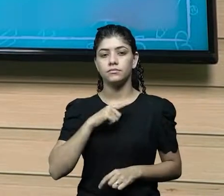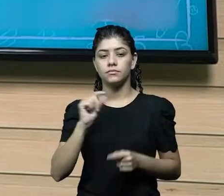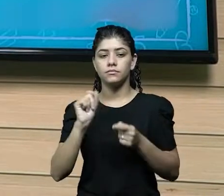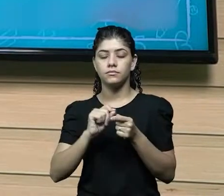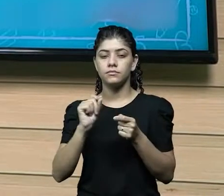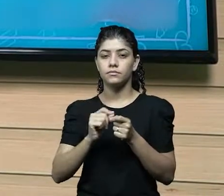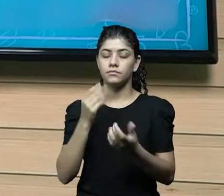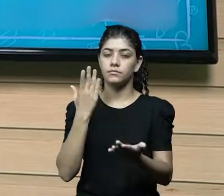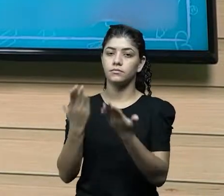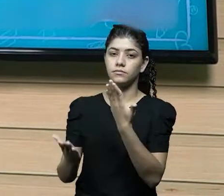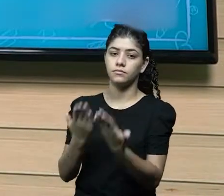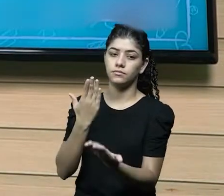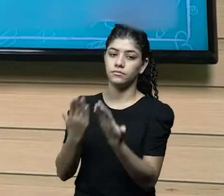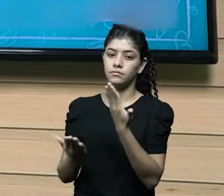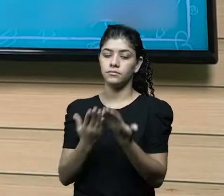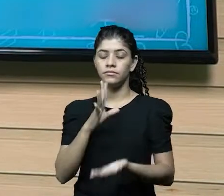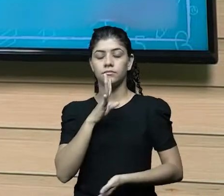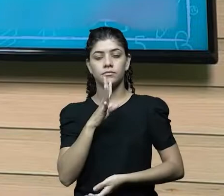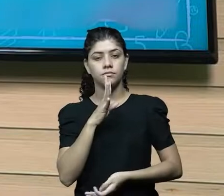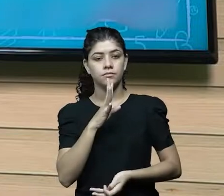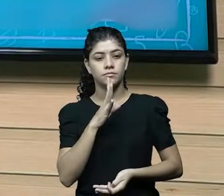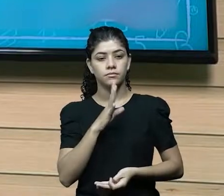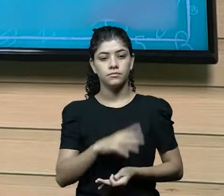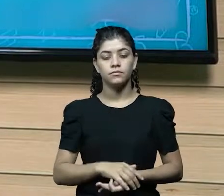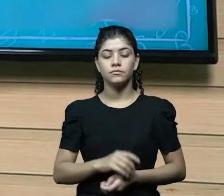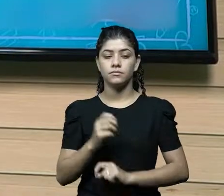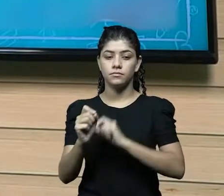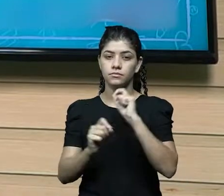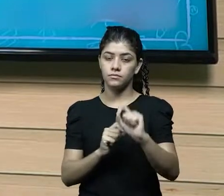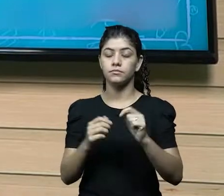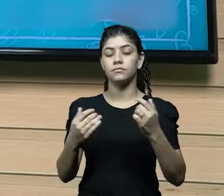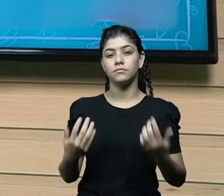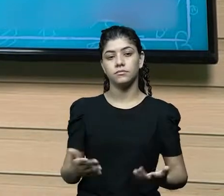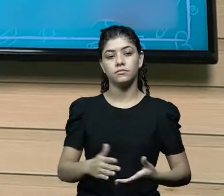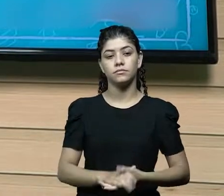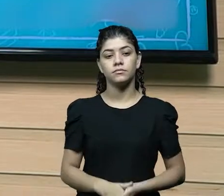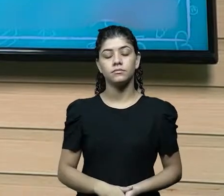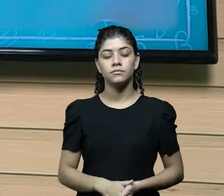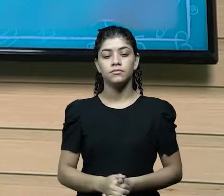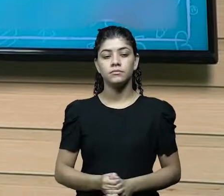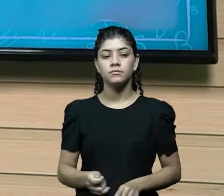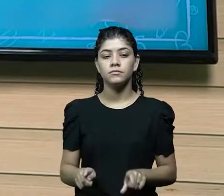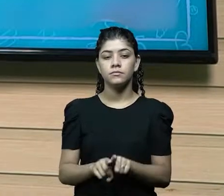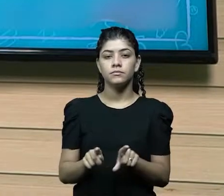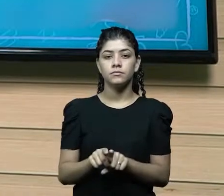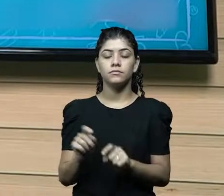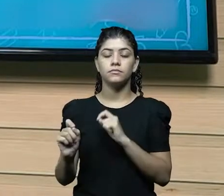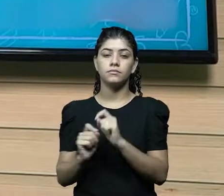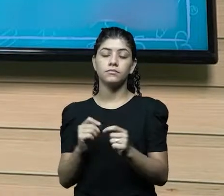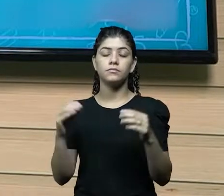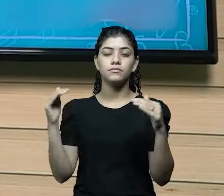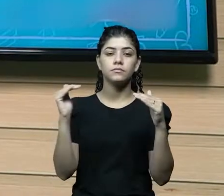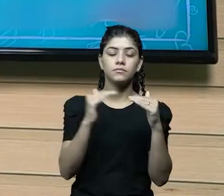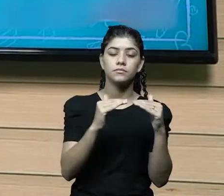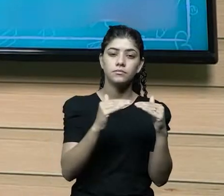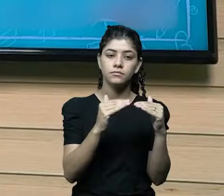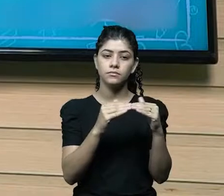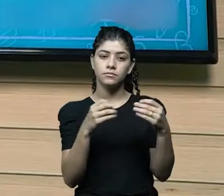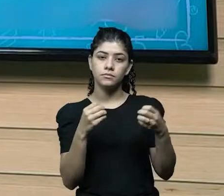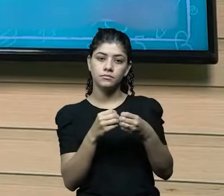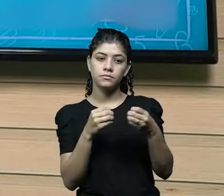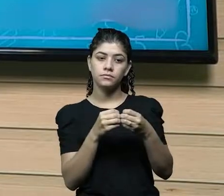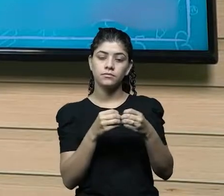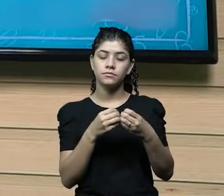a comparação entre o que nós conhecíamos, na medição direta, e o aproximado era a medição